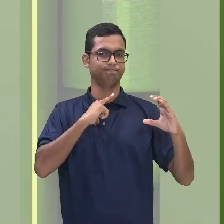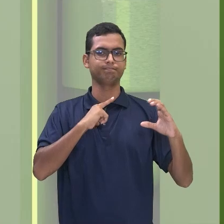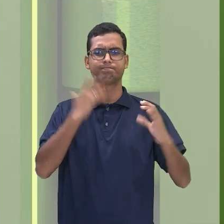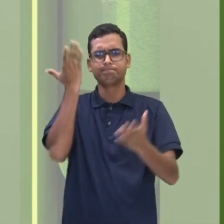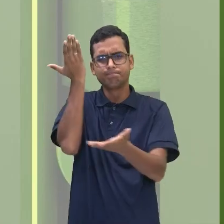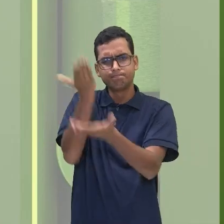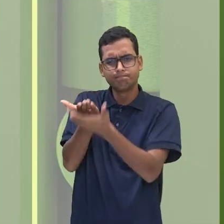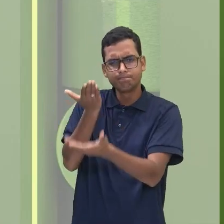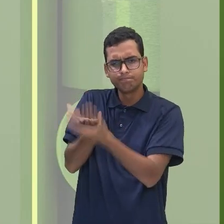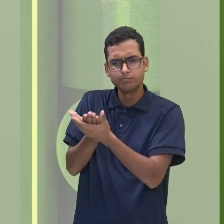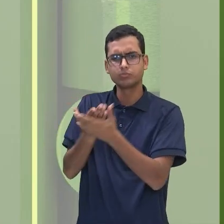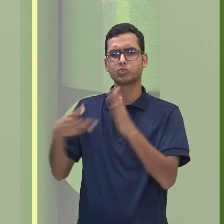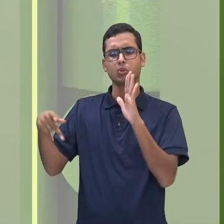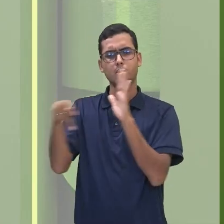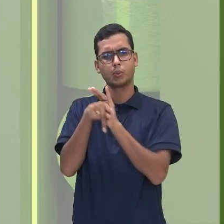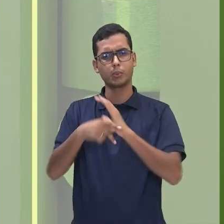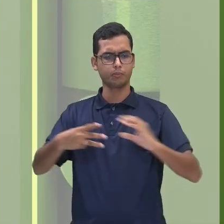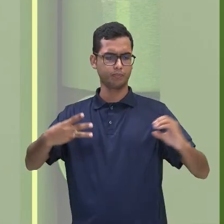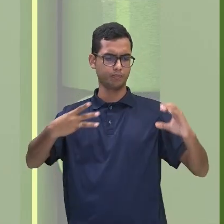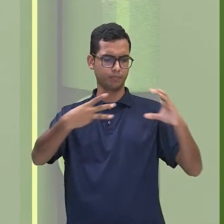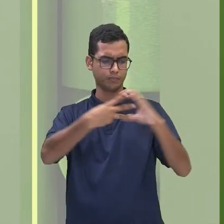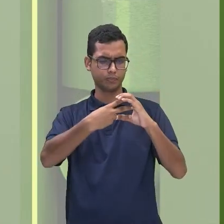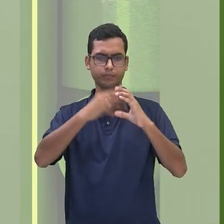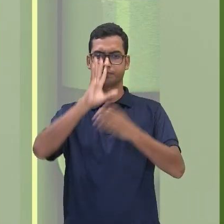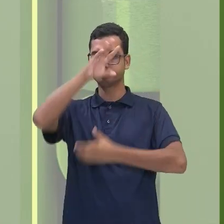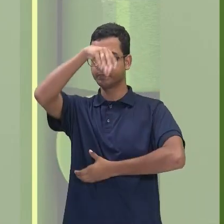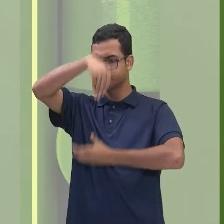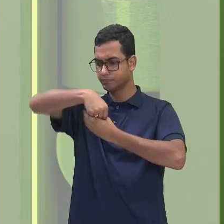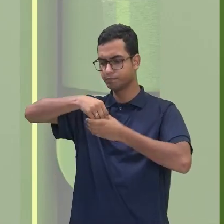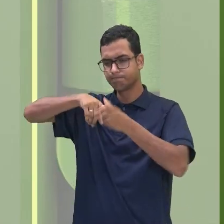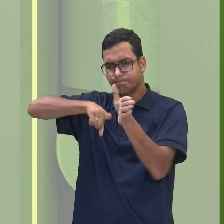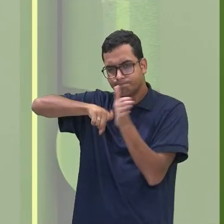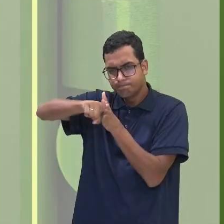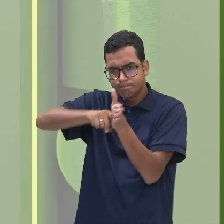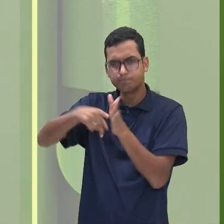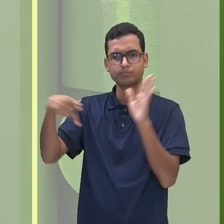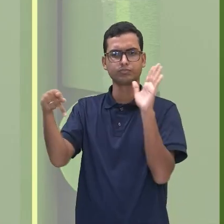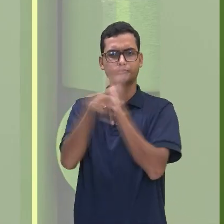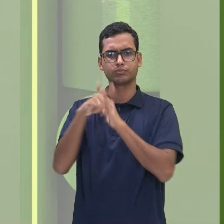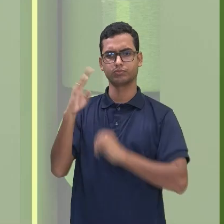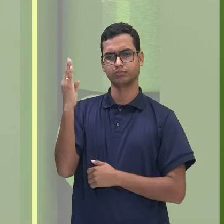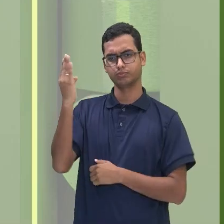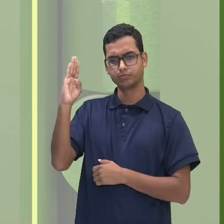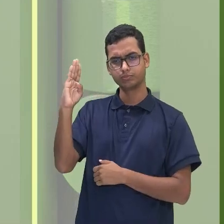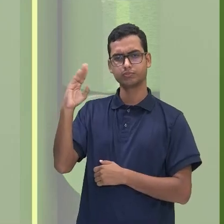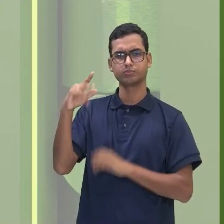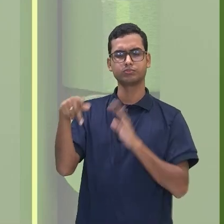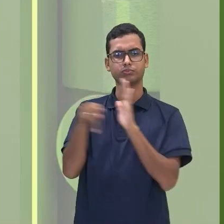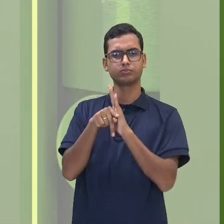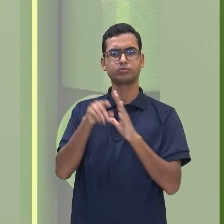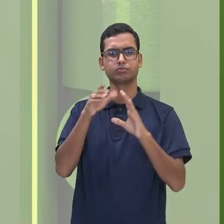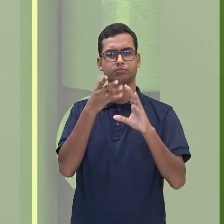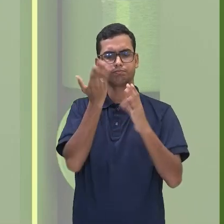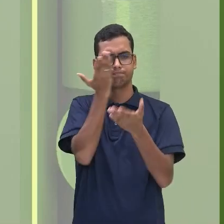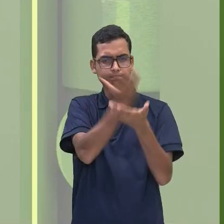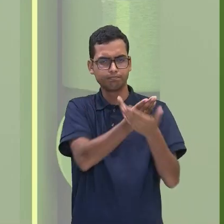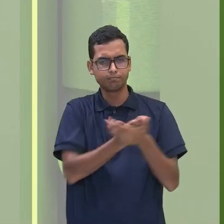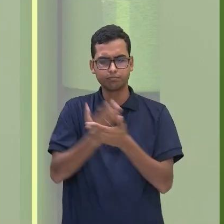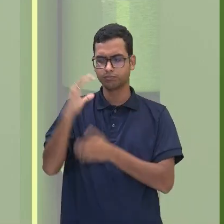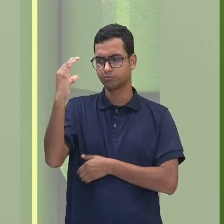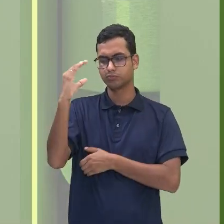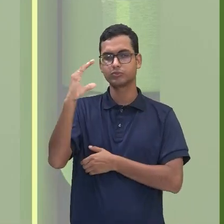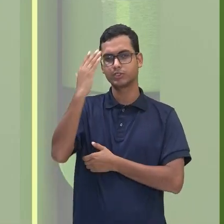estudar as células dentro da linha de pesquisa da biologia, que é a citologia, é entender o ser vivo, de dentro para